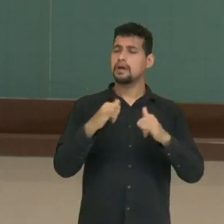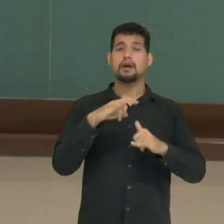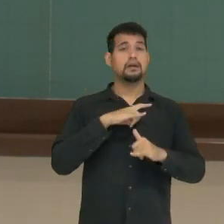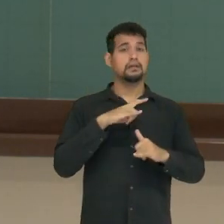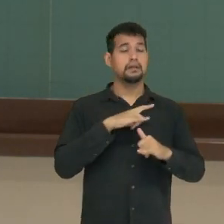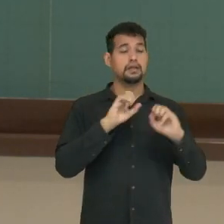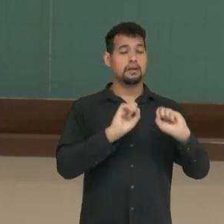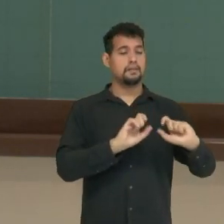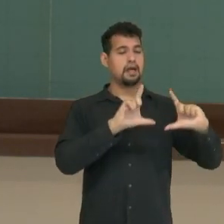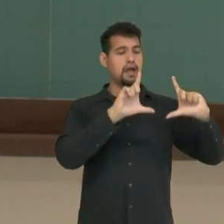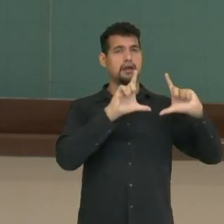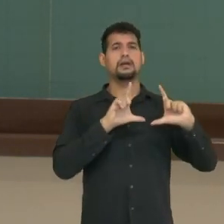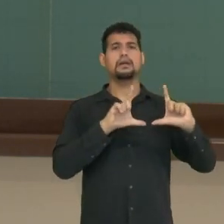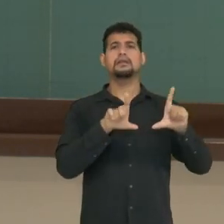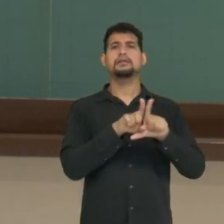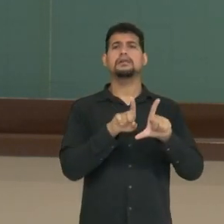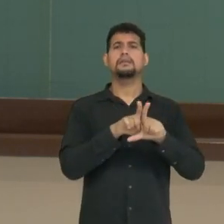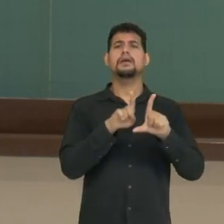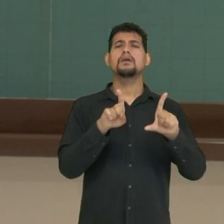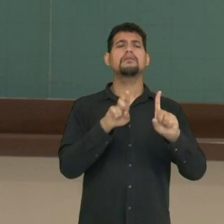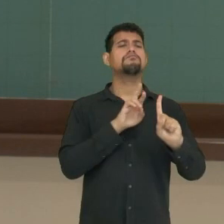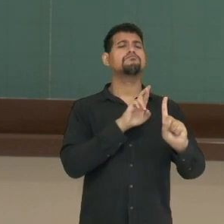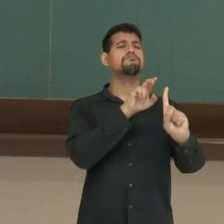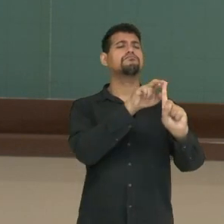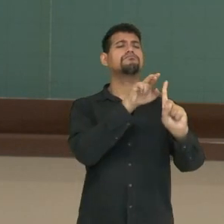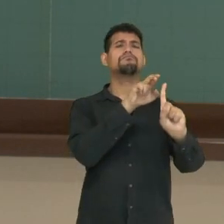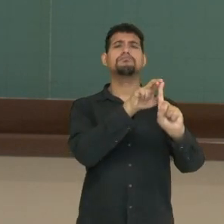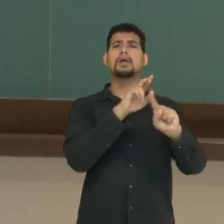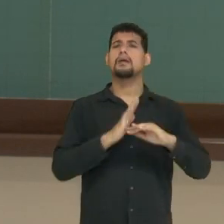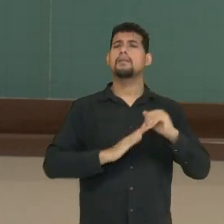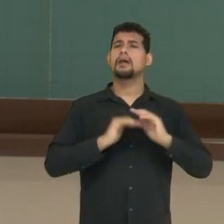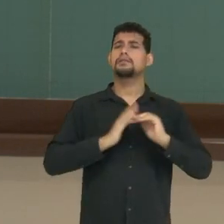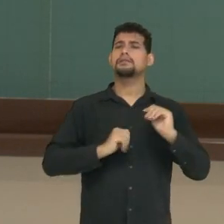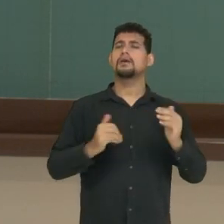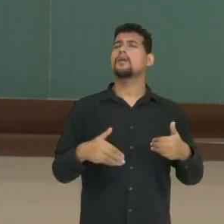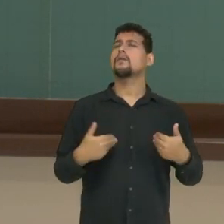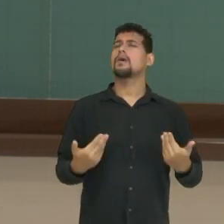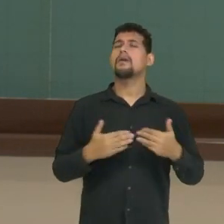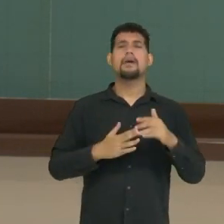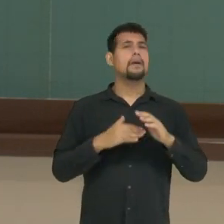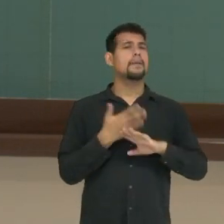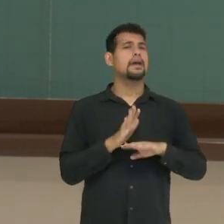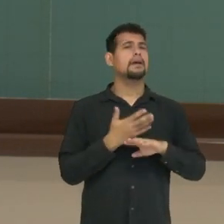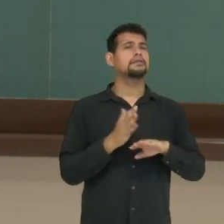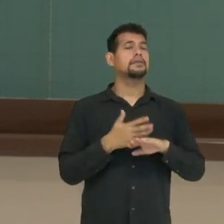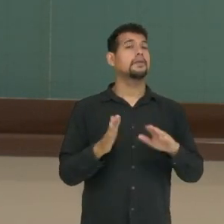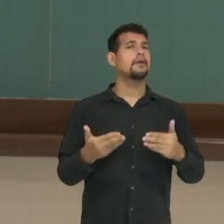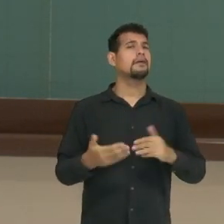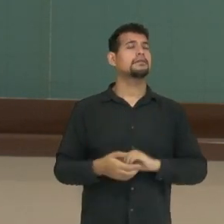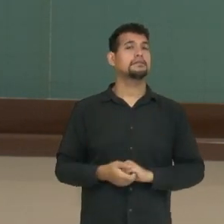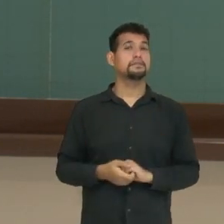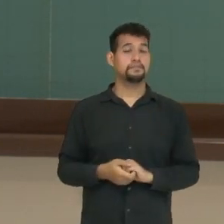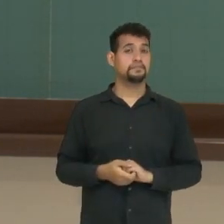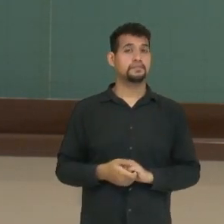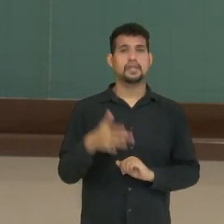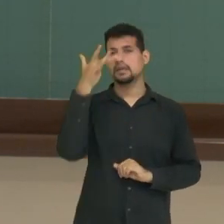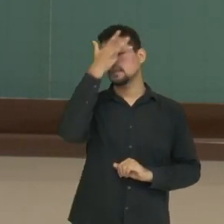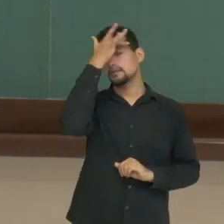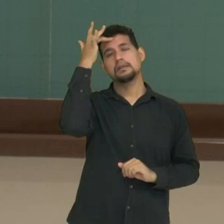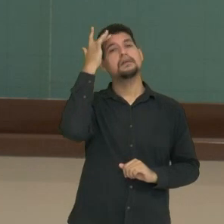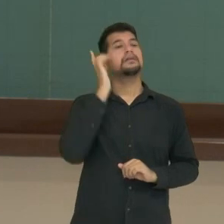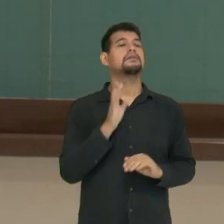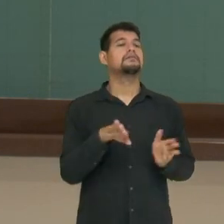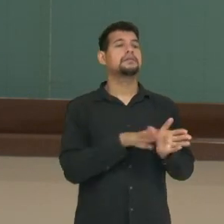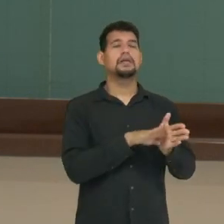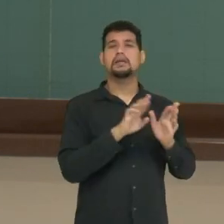na placa e a referida prática vigente. Qual que é a prática vigente? Né? As pessoas chegam num